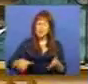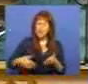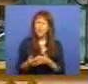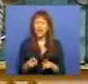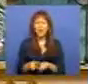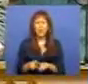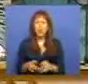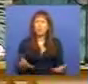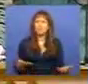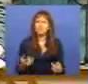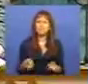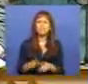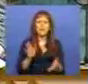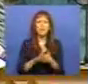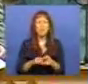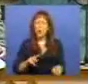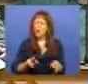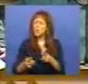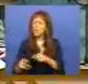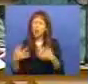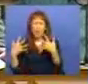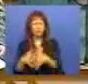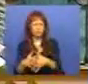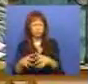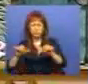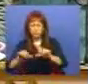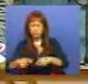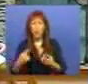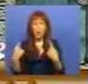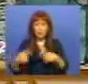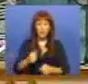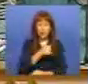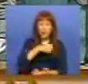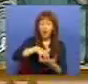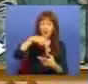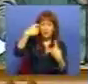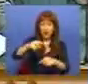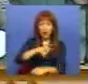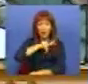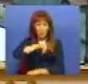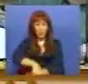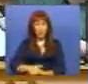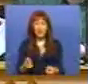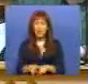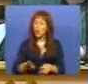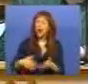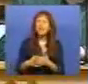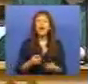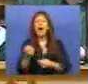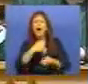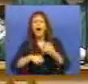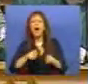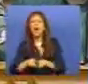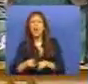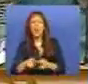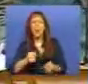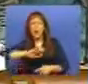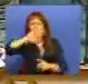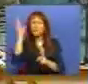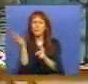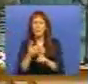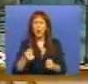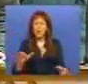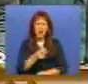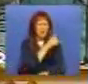que não serviu para corrigir os males estruturais de que padece a habitação no nosso país. Não parou a especulação e tem penalizado